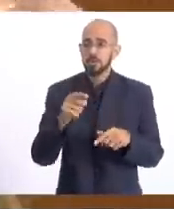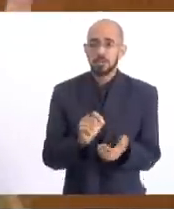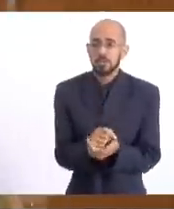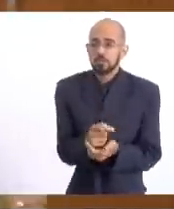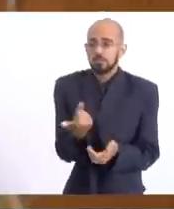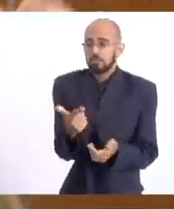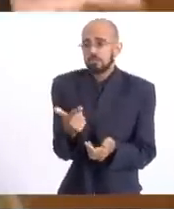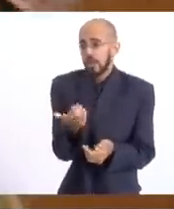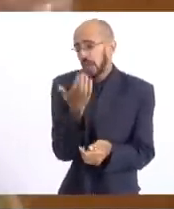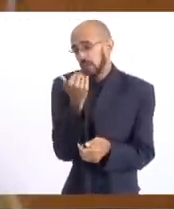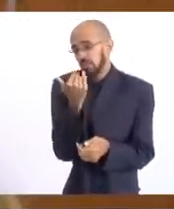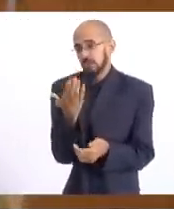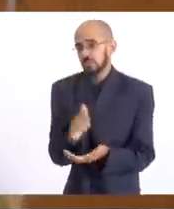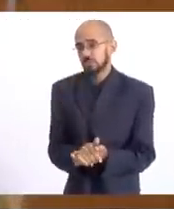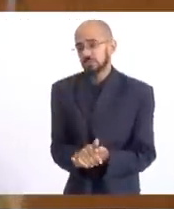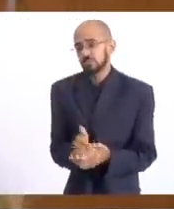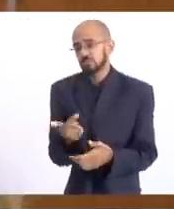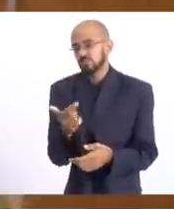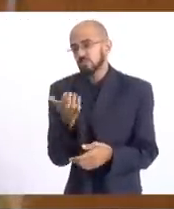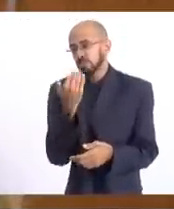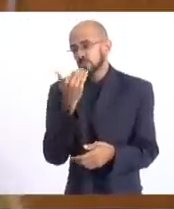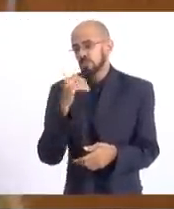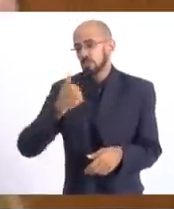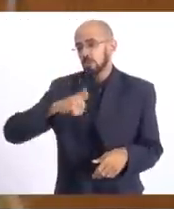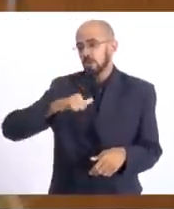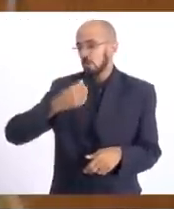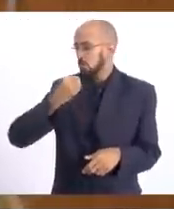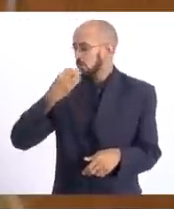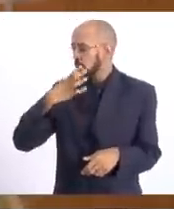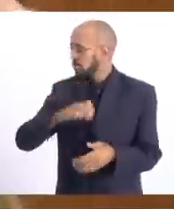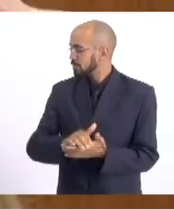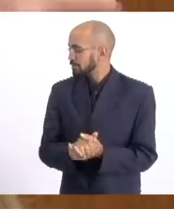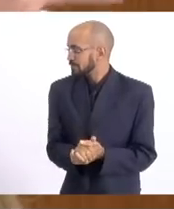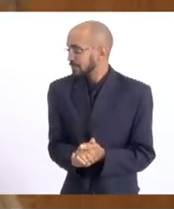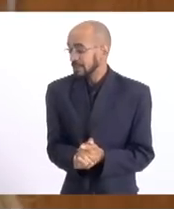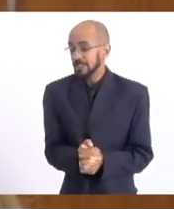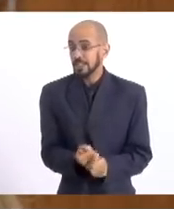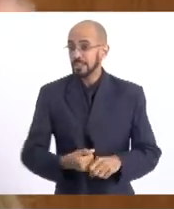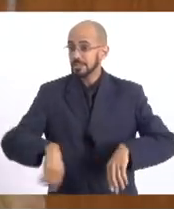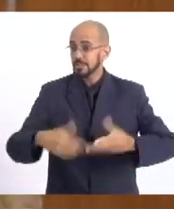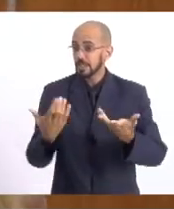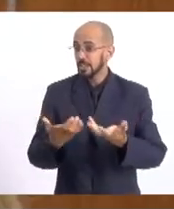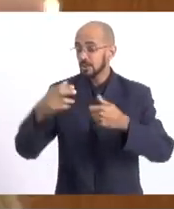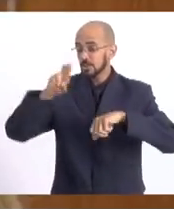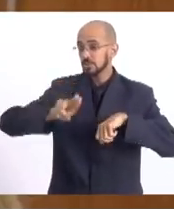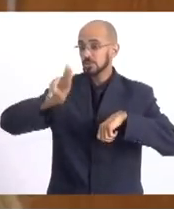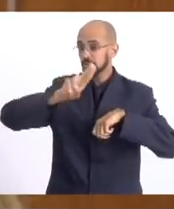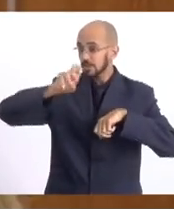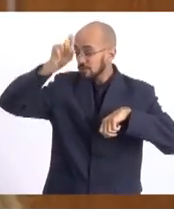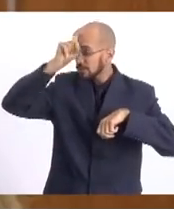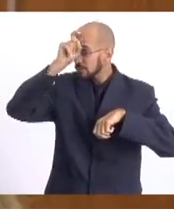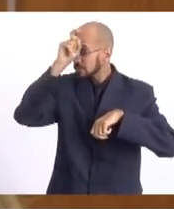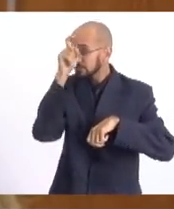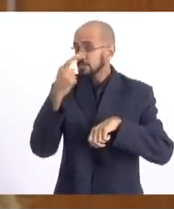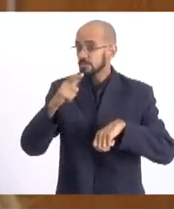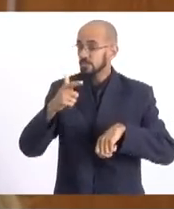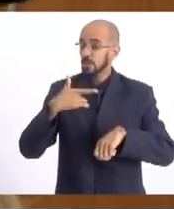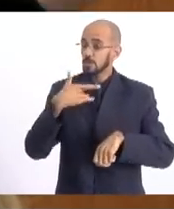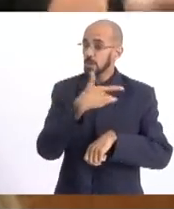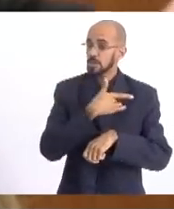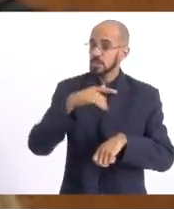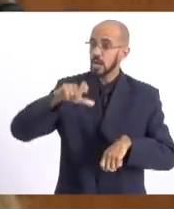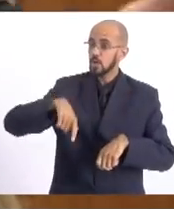tem alimento, não tem comida de qualidade. Aí você quer usar o hospital, você não tem um plano de saúde, você não